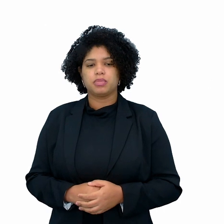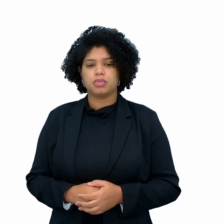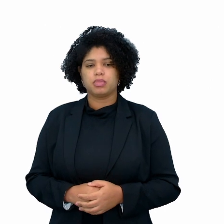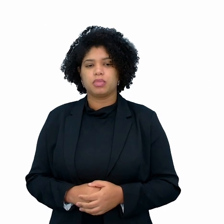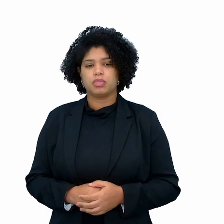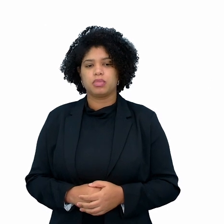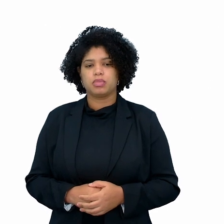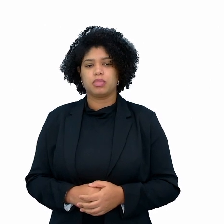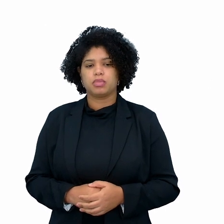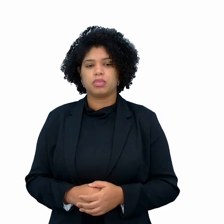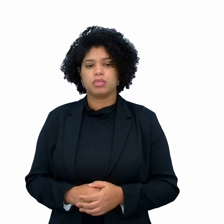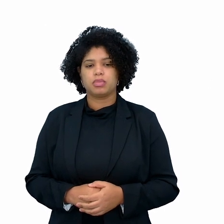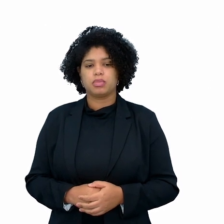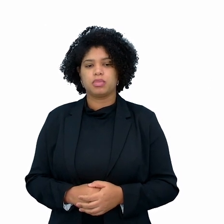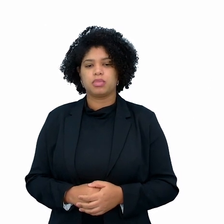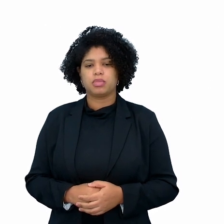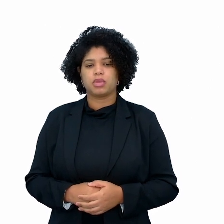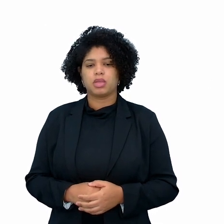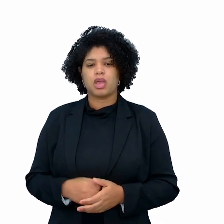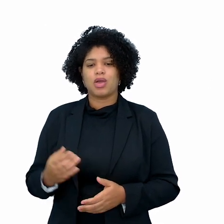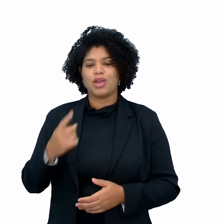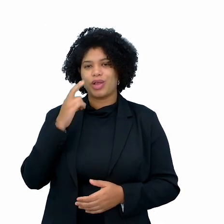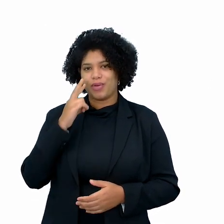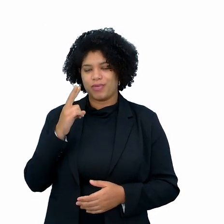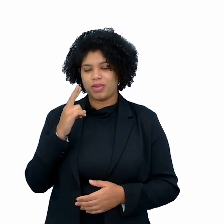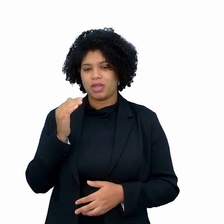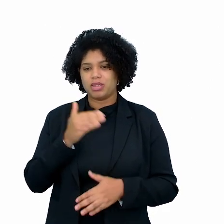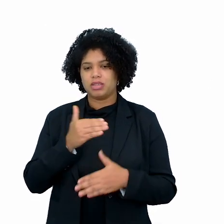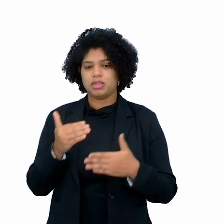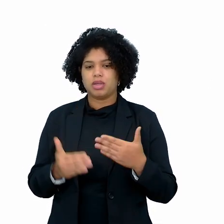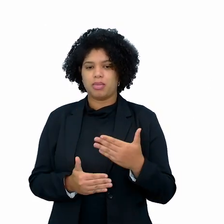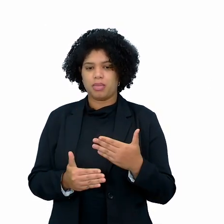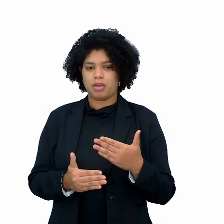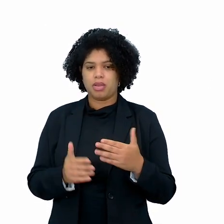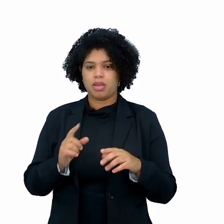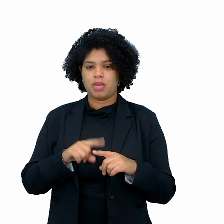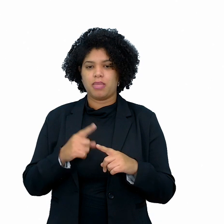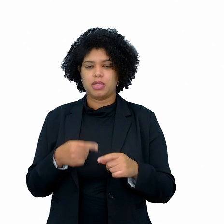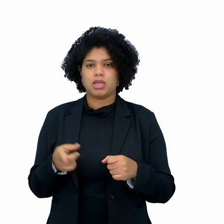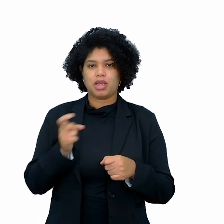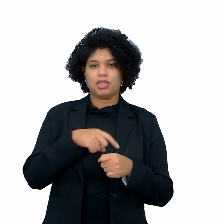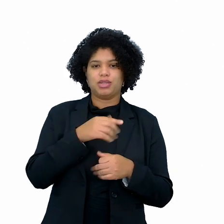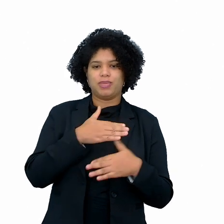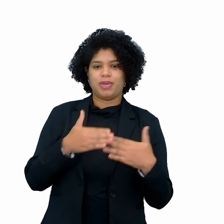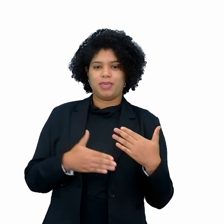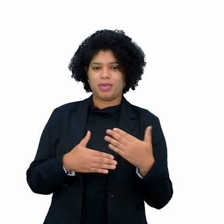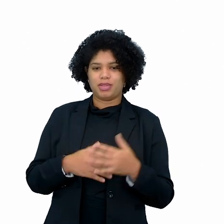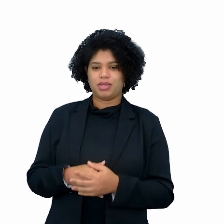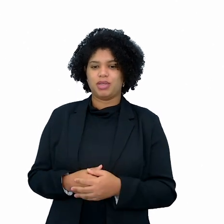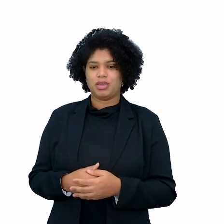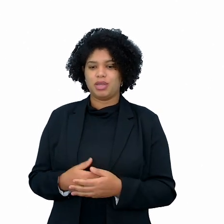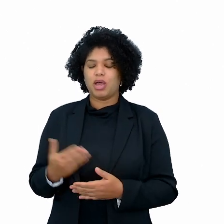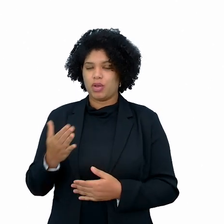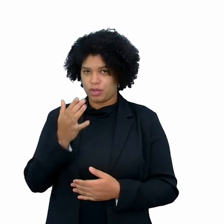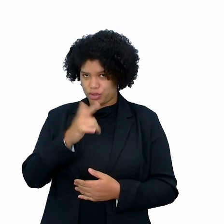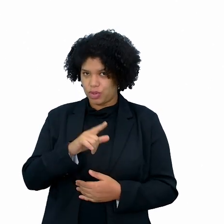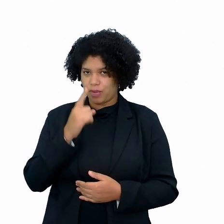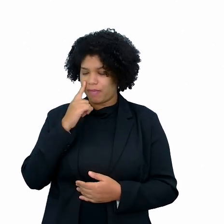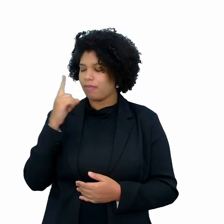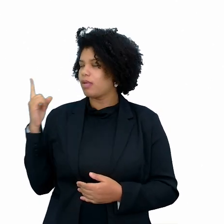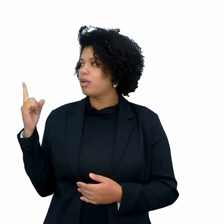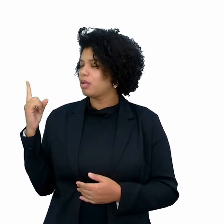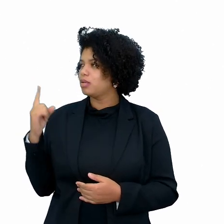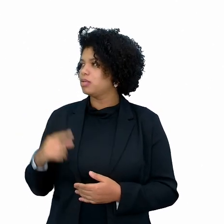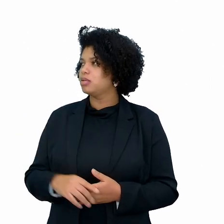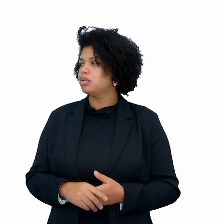agora que eu vi, gente, eu estava descrevendo toda a tabela e a gente estava no slide anterior lá. Então, olhem essa